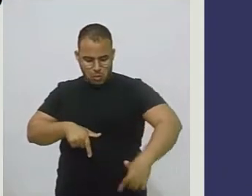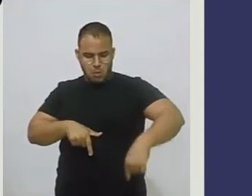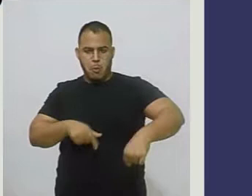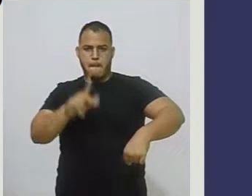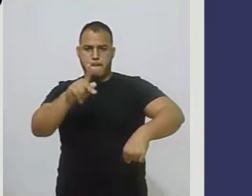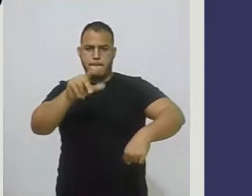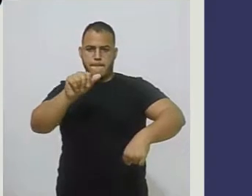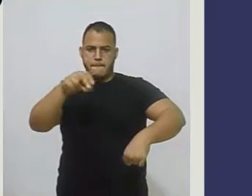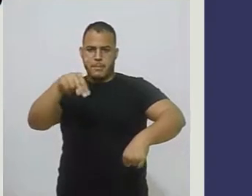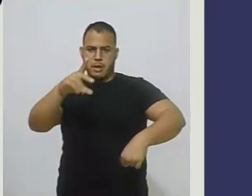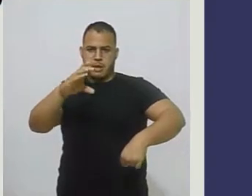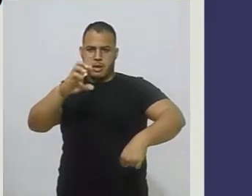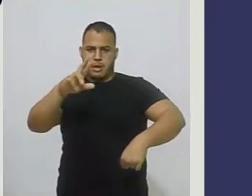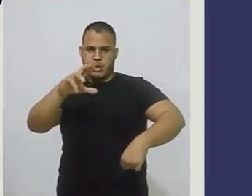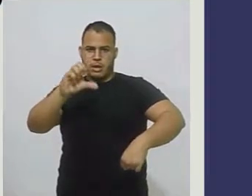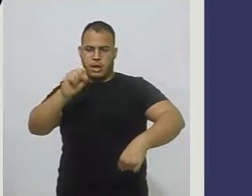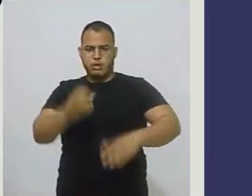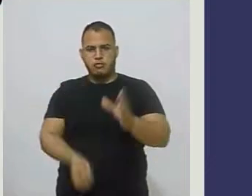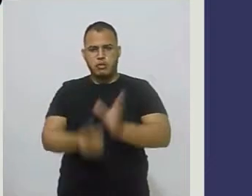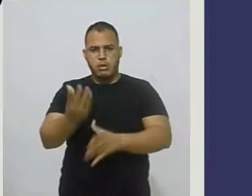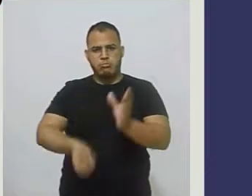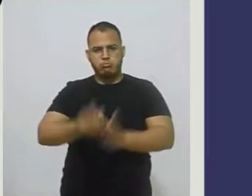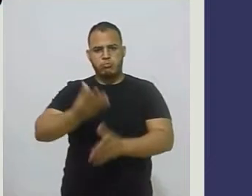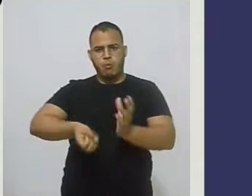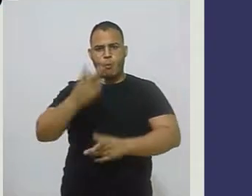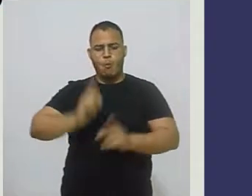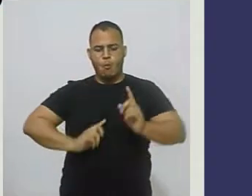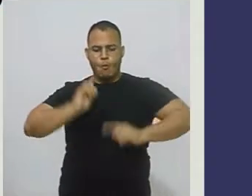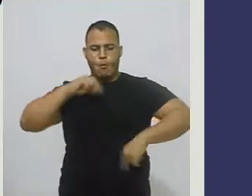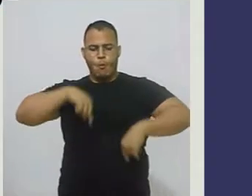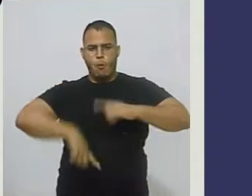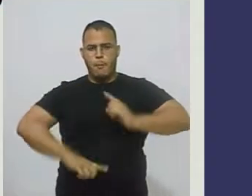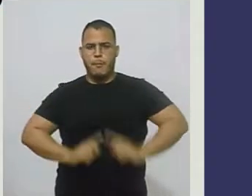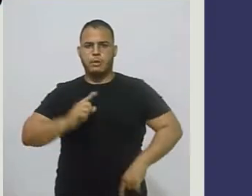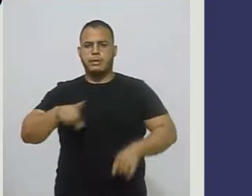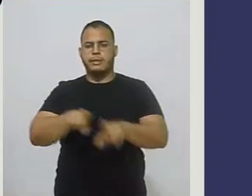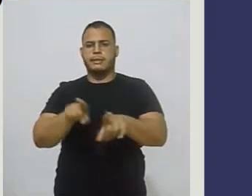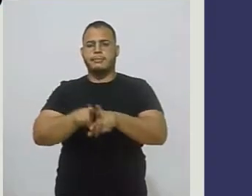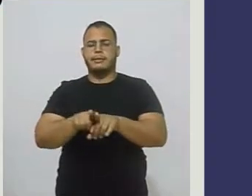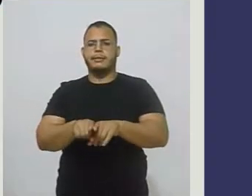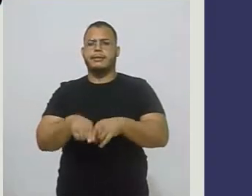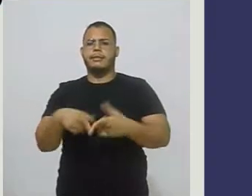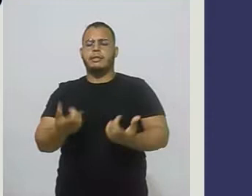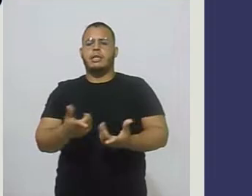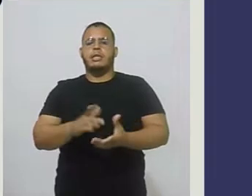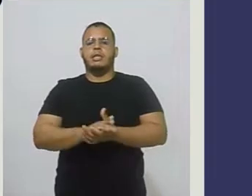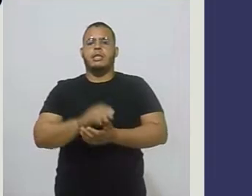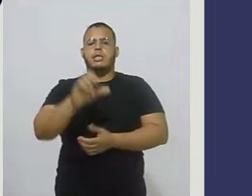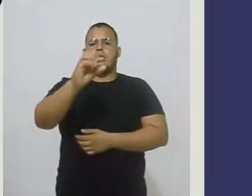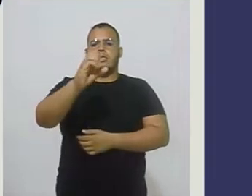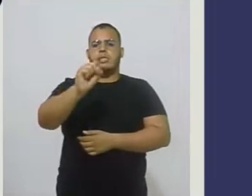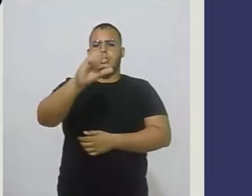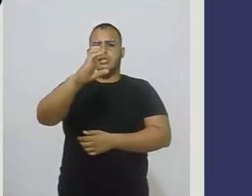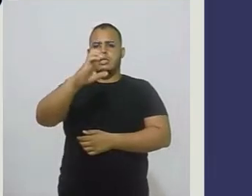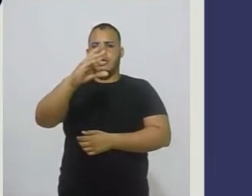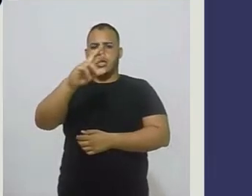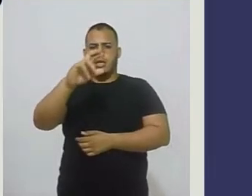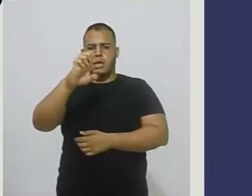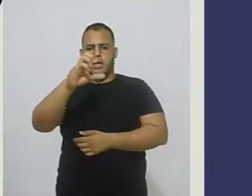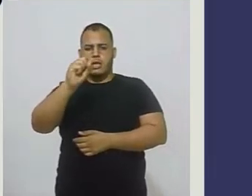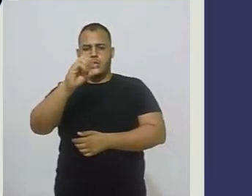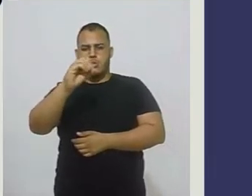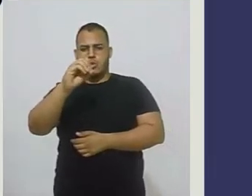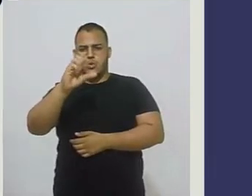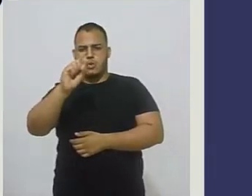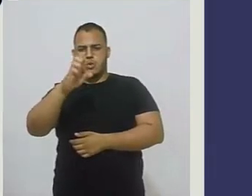hormônios, certo, no nosso corpo, e também vai produzir o que a gente vai chamar de secreções intestinais, certo? Que atuam